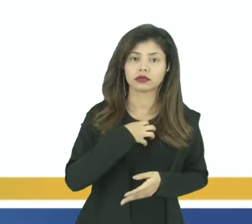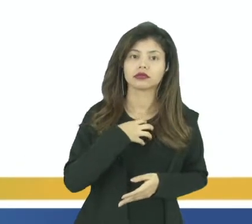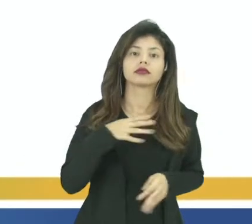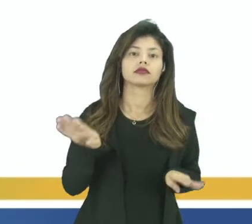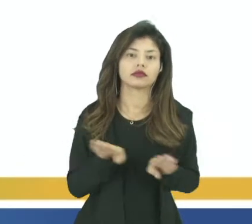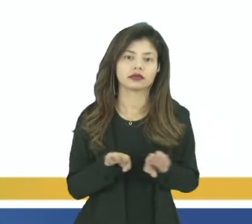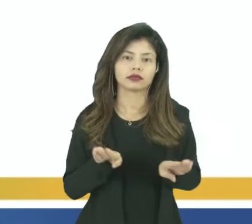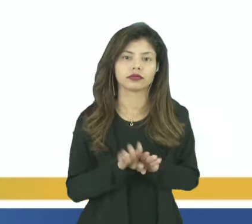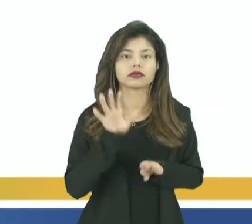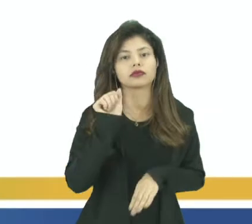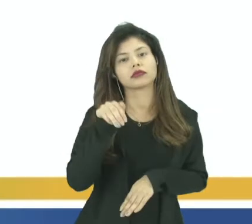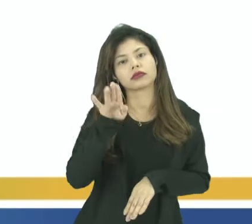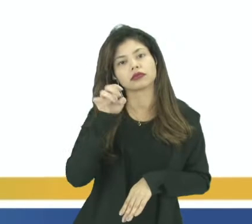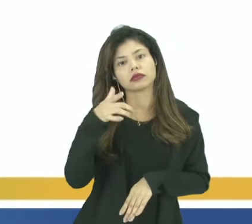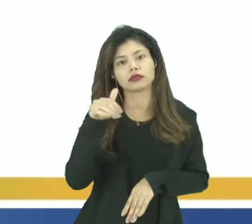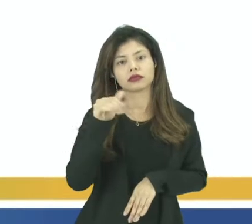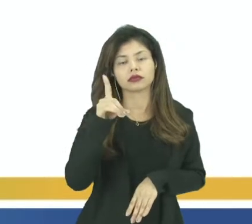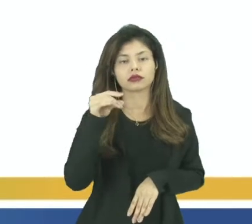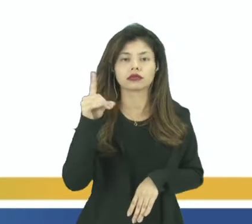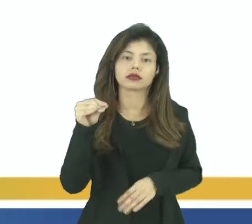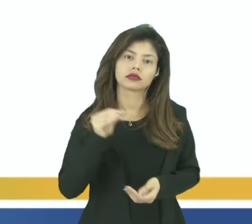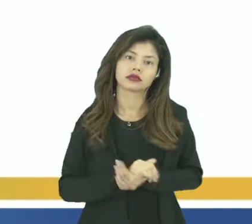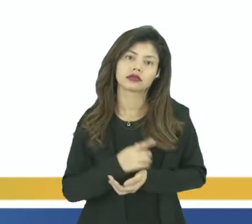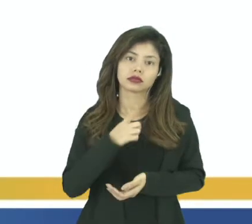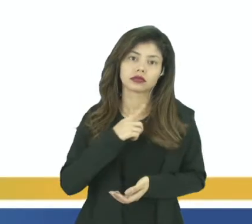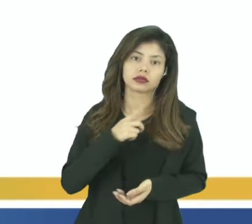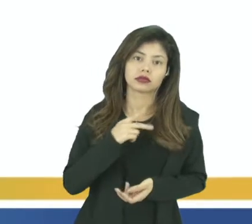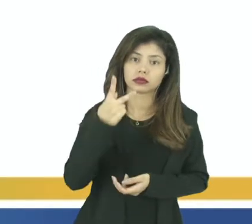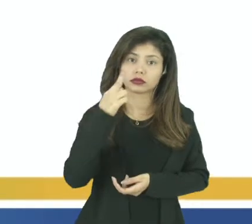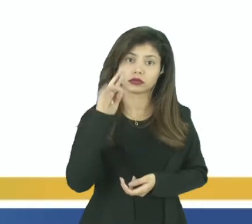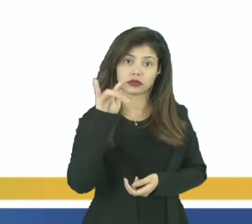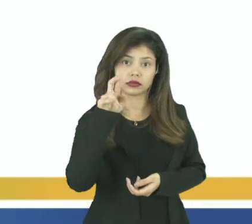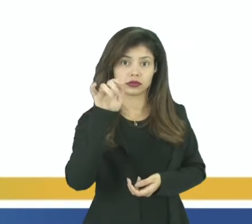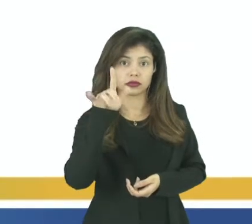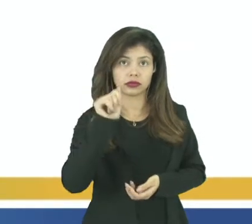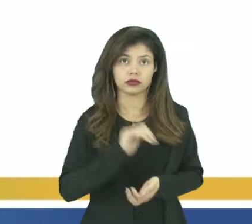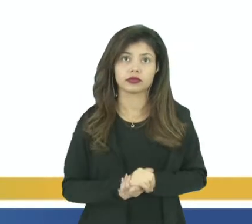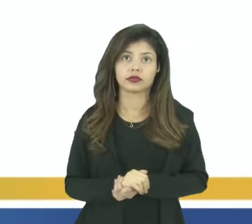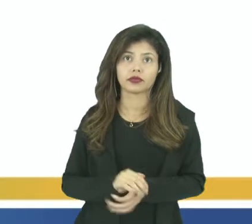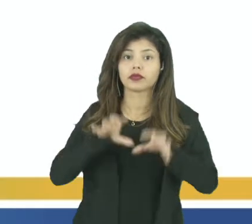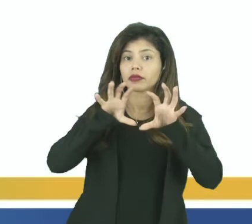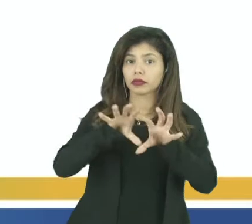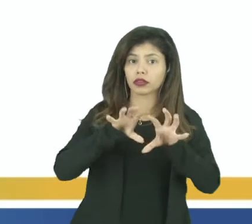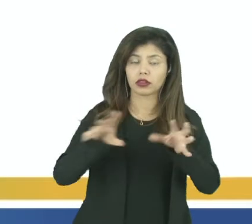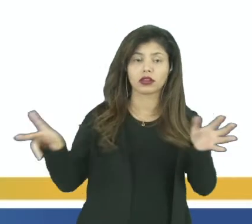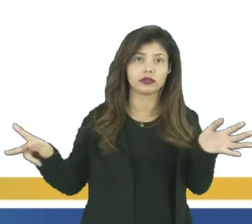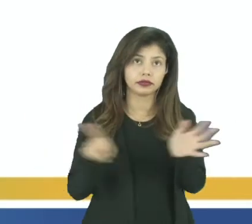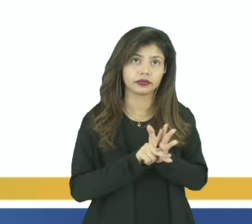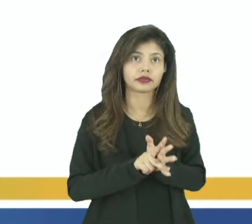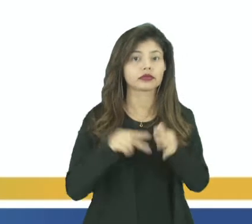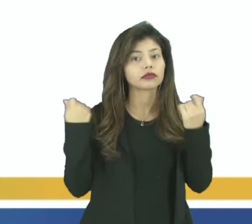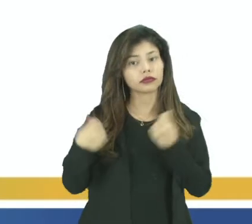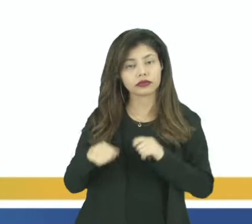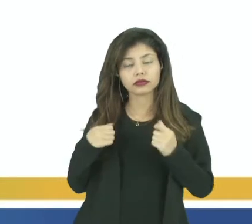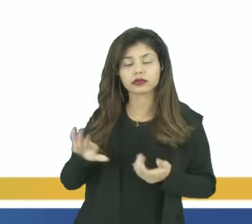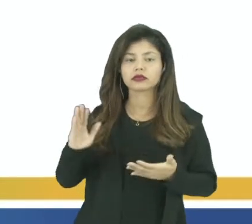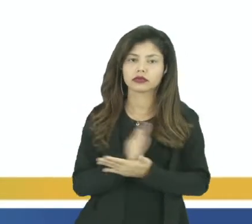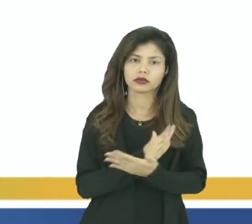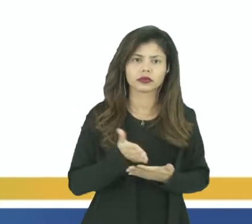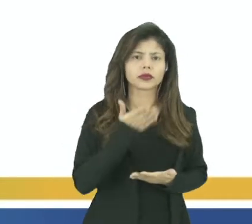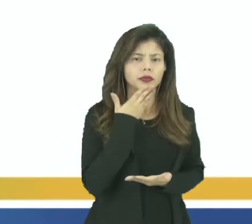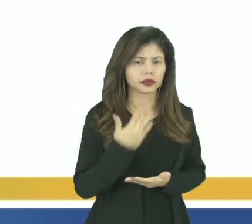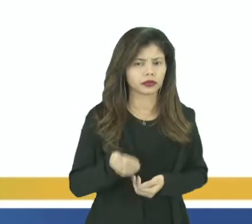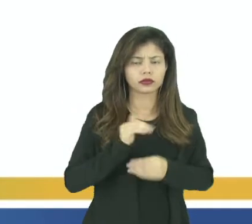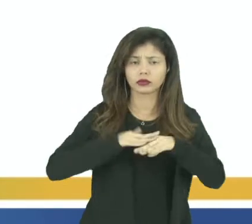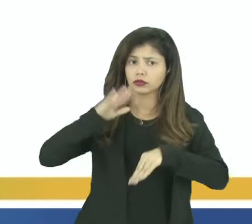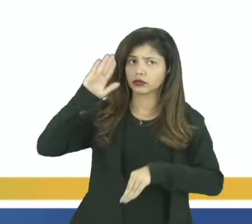ameaçado, passa a ter necessidade de se proteger. Para isso, vai precisar de alguém maior